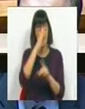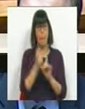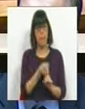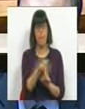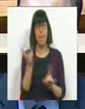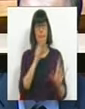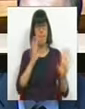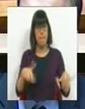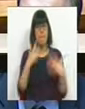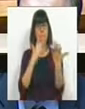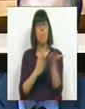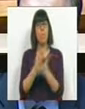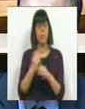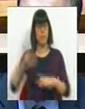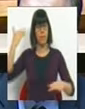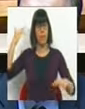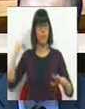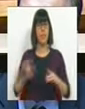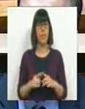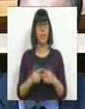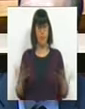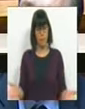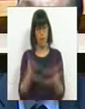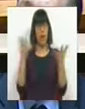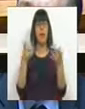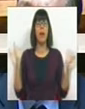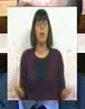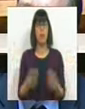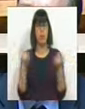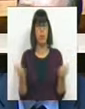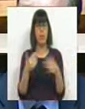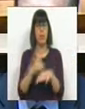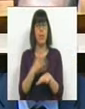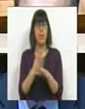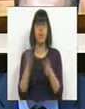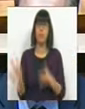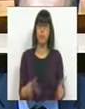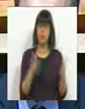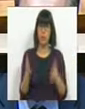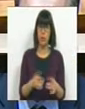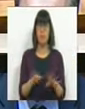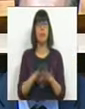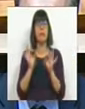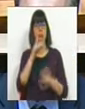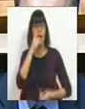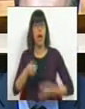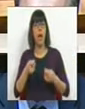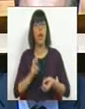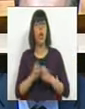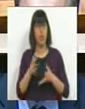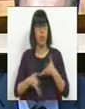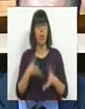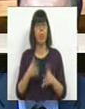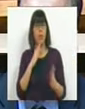governação pudesse continuar o trabalho passado de impulsionar e promover os setores produtivos, como é a agricultura e a